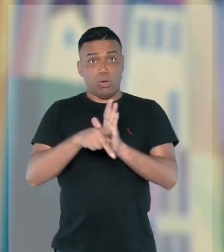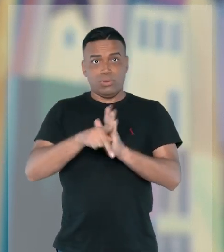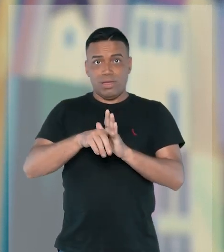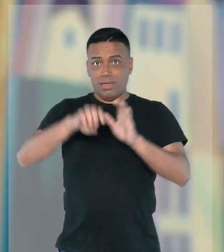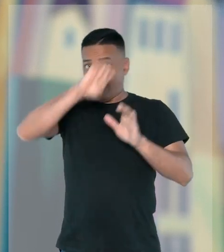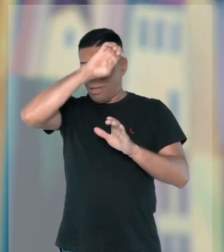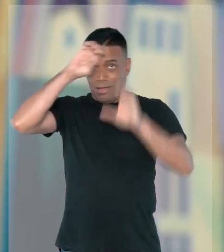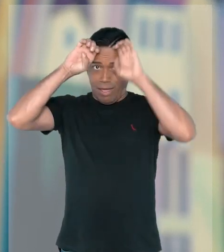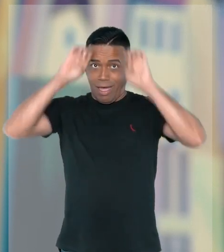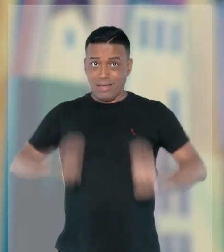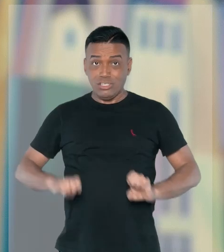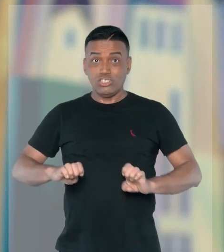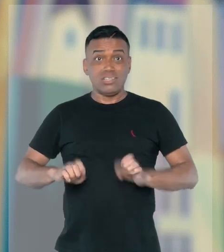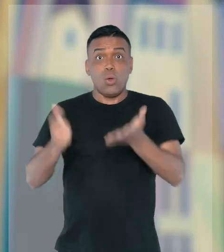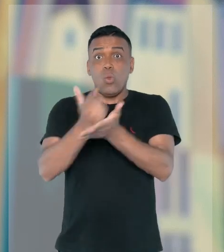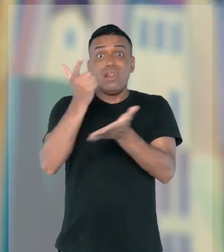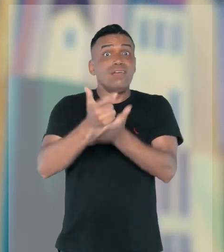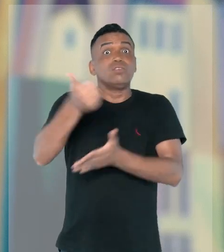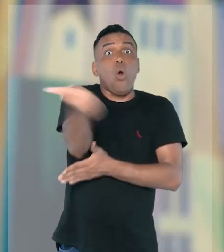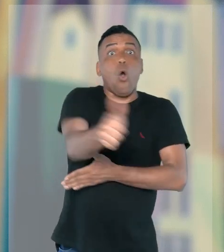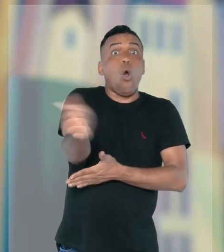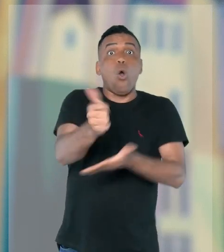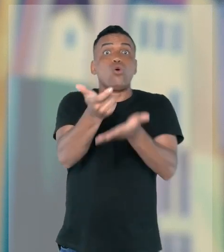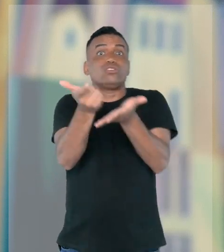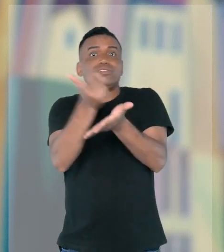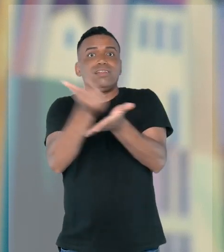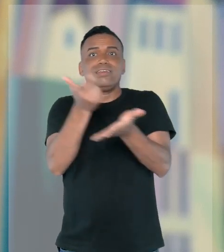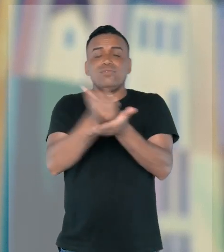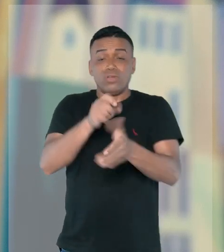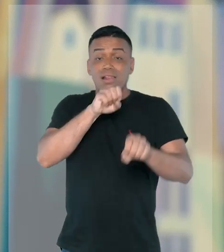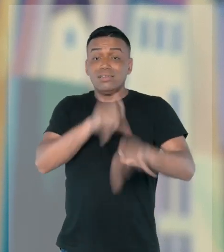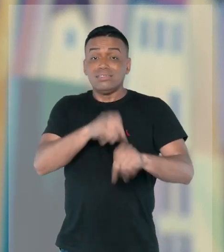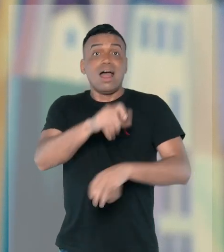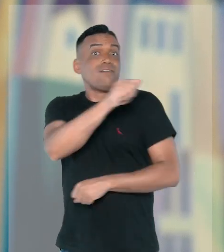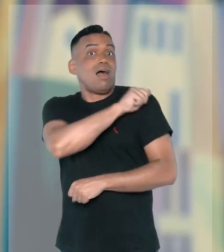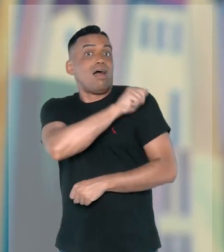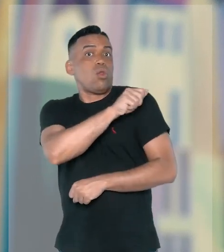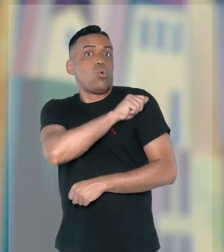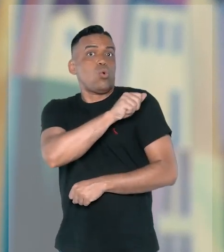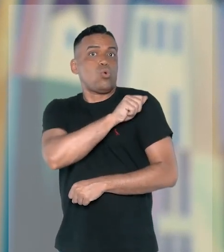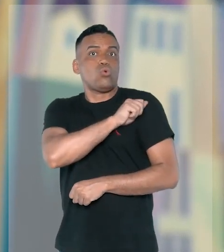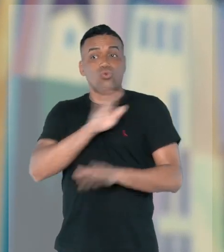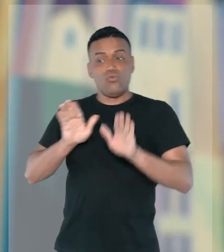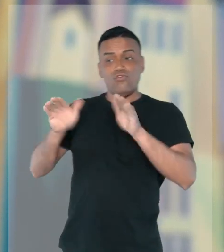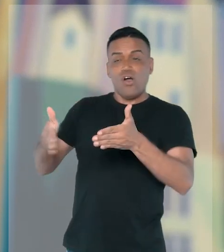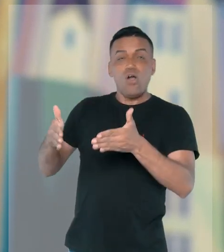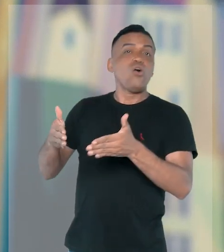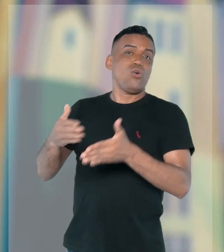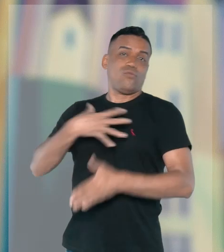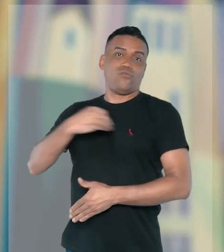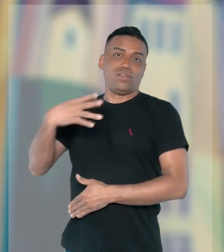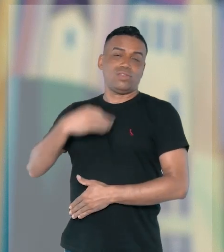Ética Nicômaco são 11 volumes, né, de aula que ele dava para os seus alunos, dirigidas ao seu filho Nicômaco.